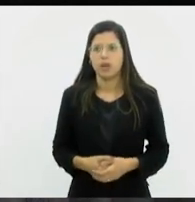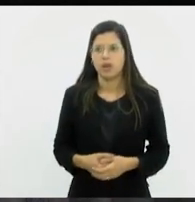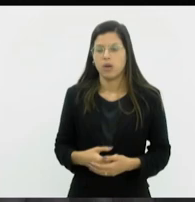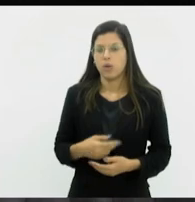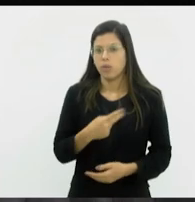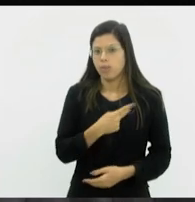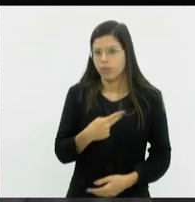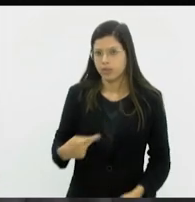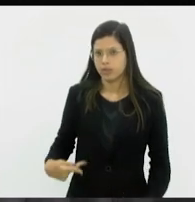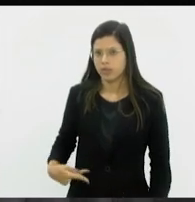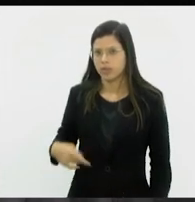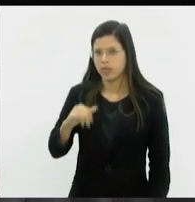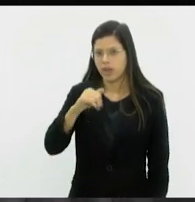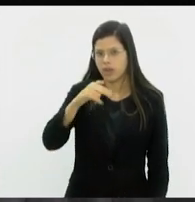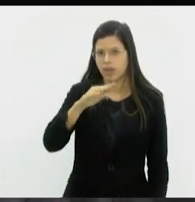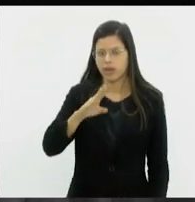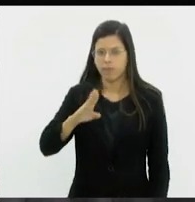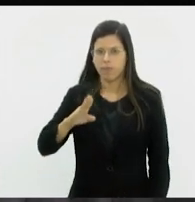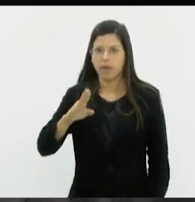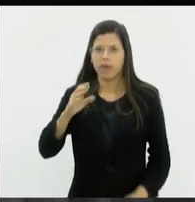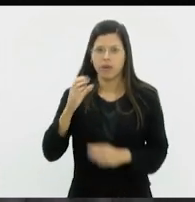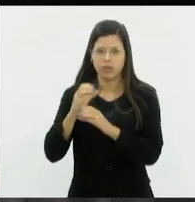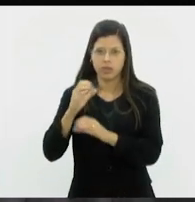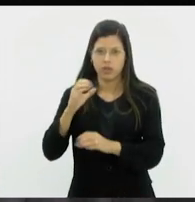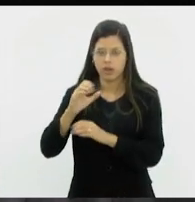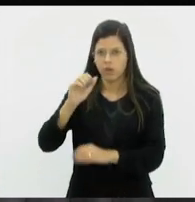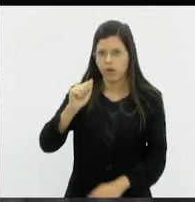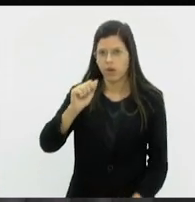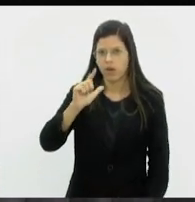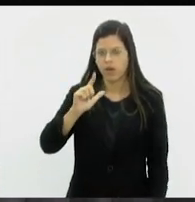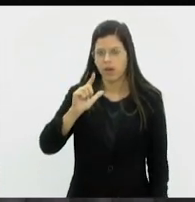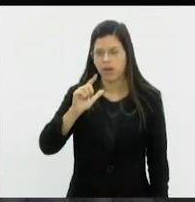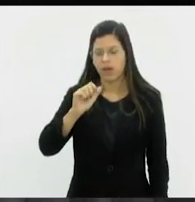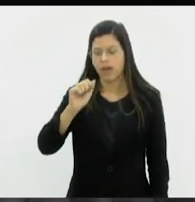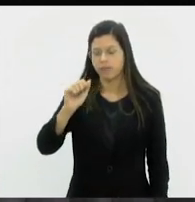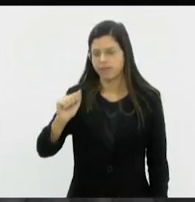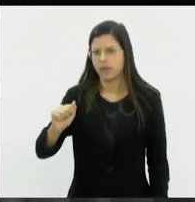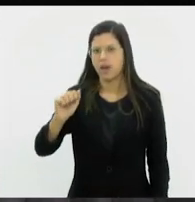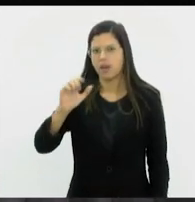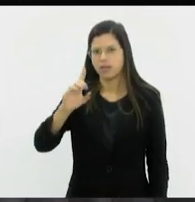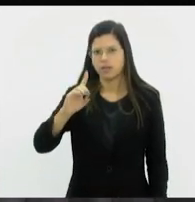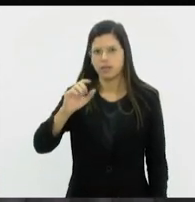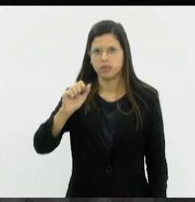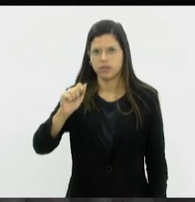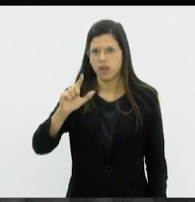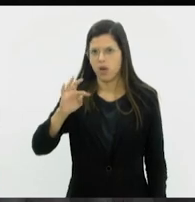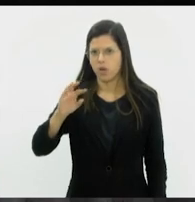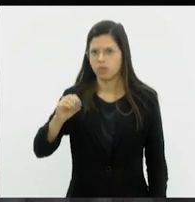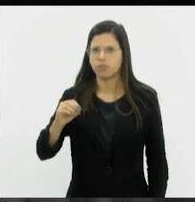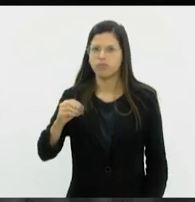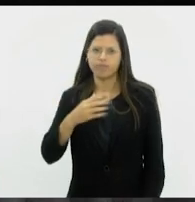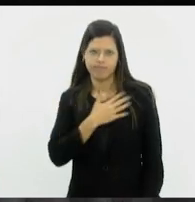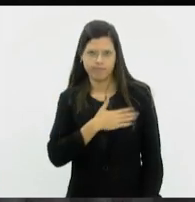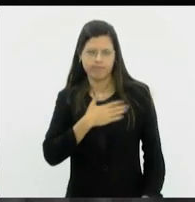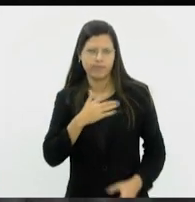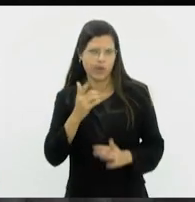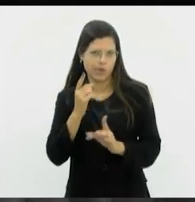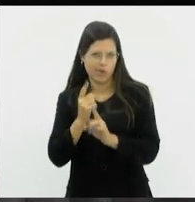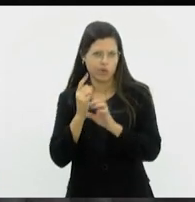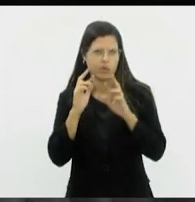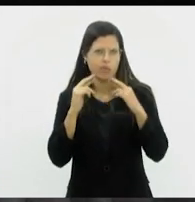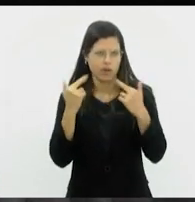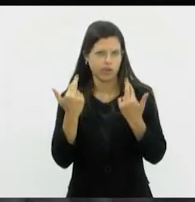o engenheiro Adalto Seixas, com quem eu tive o prazer de estar com ele em um encontro, uma reunião